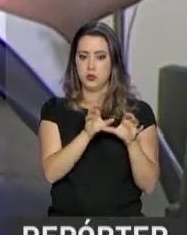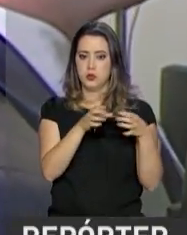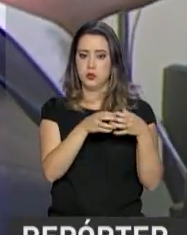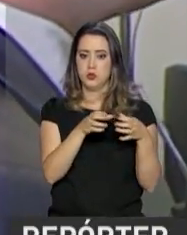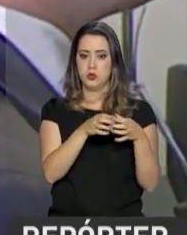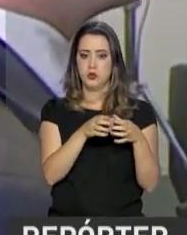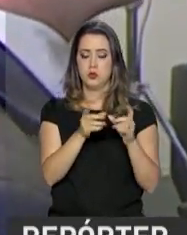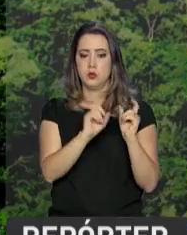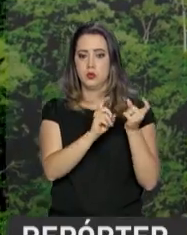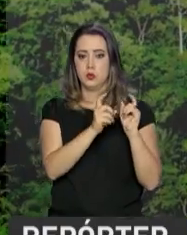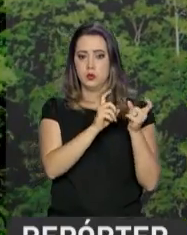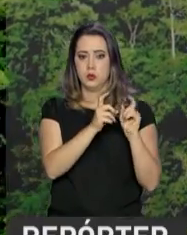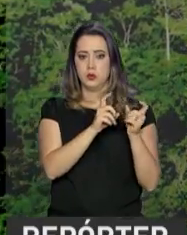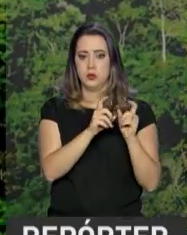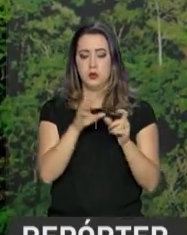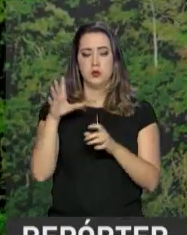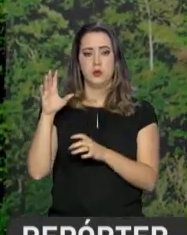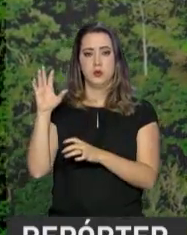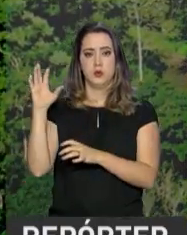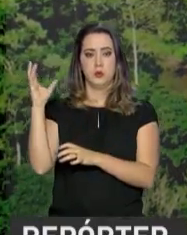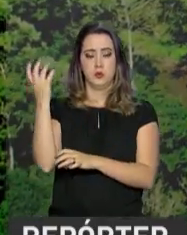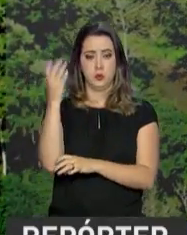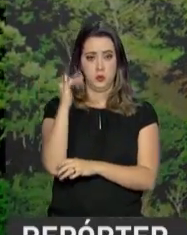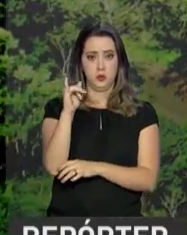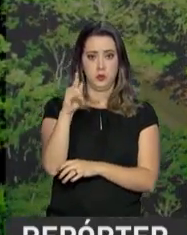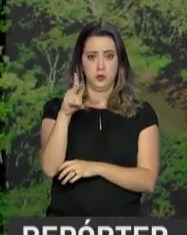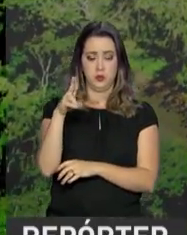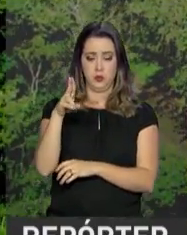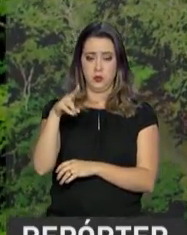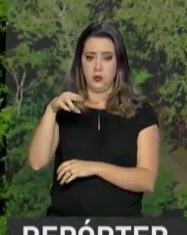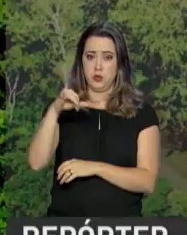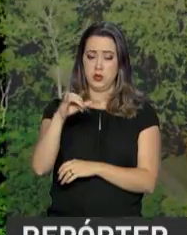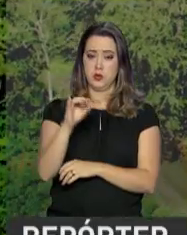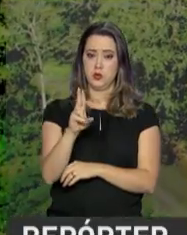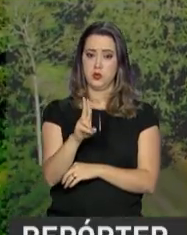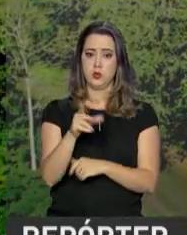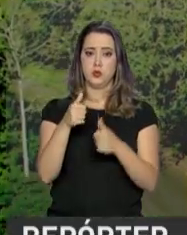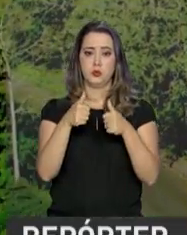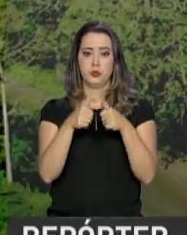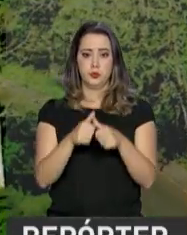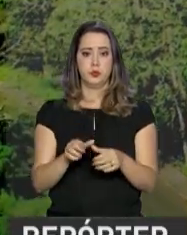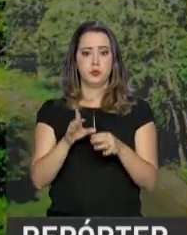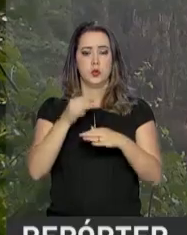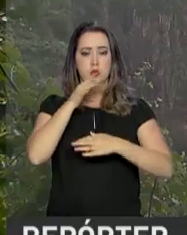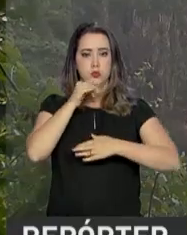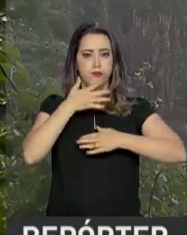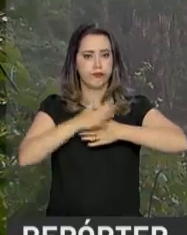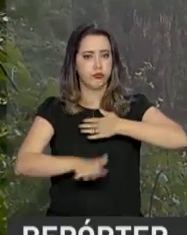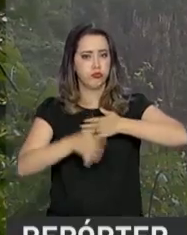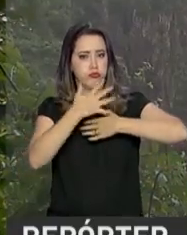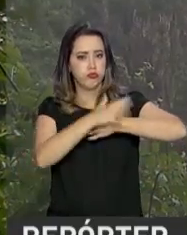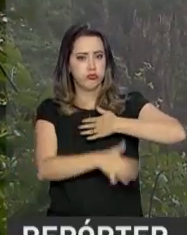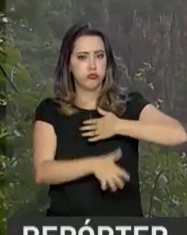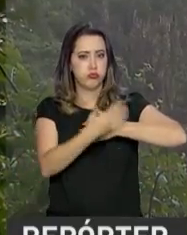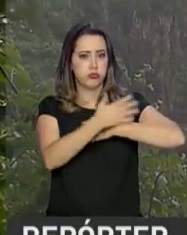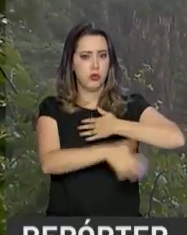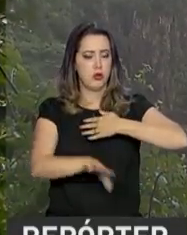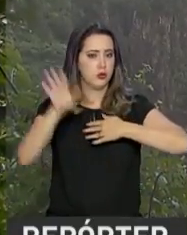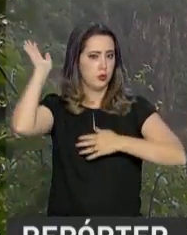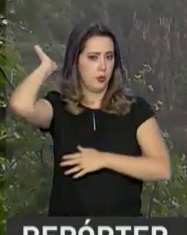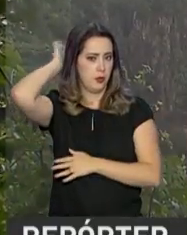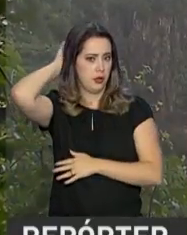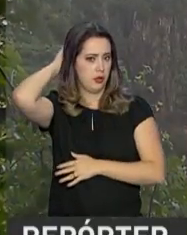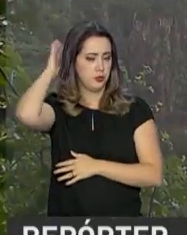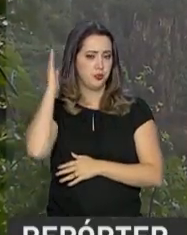que faz a gestão do parque nacional do iguaçu onde estão as cataratas do iguaçu no paraná ele disse que desde